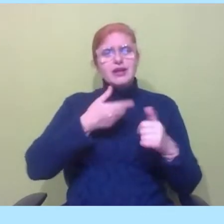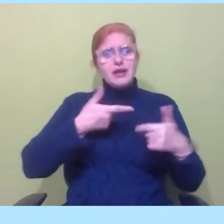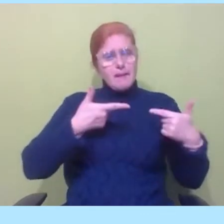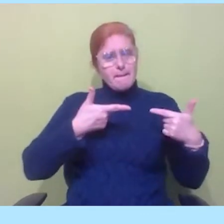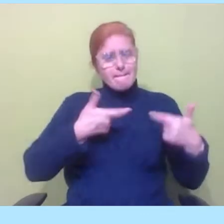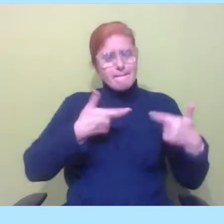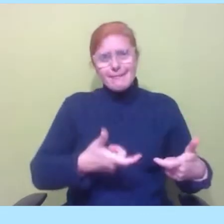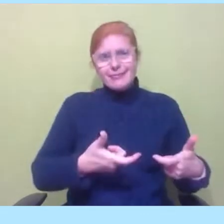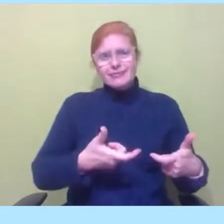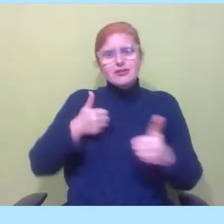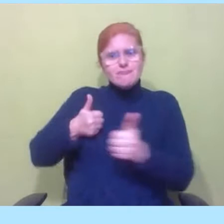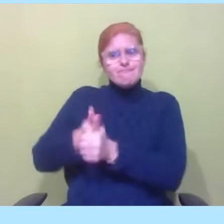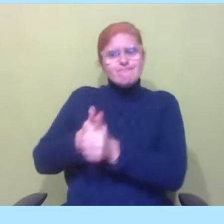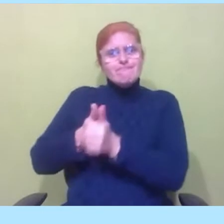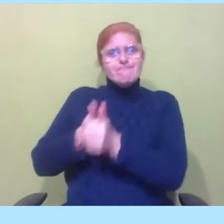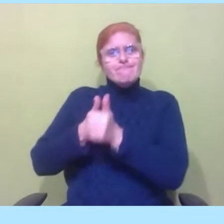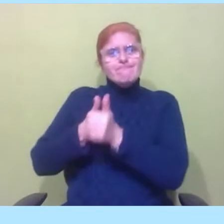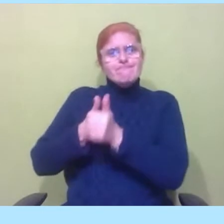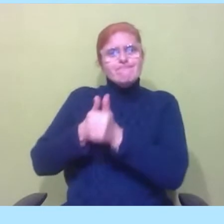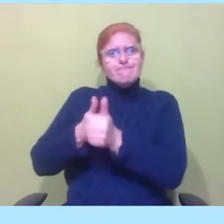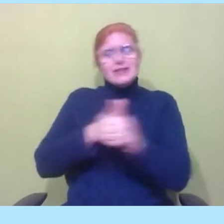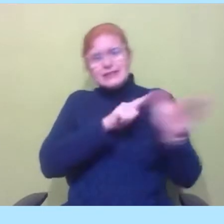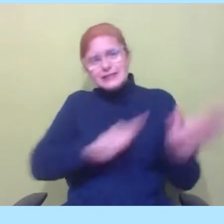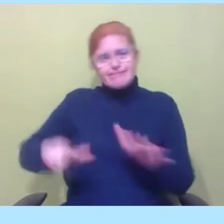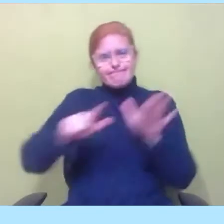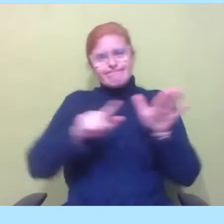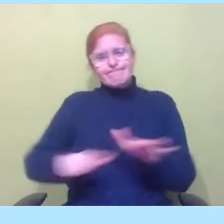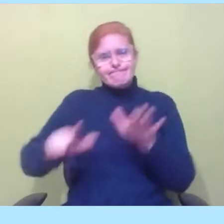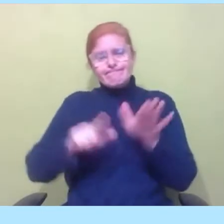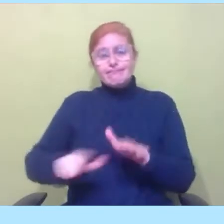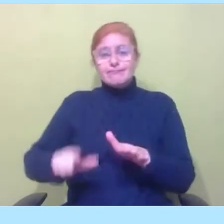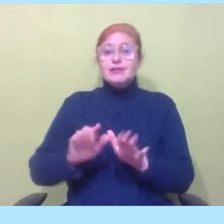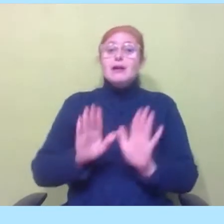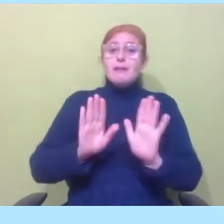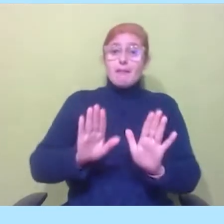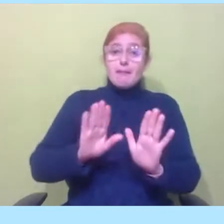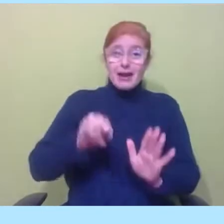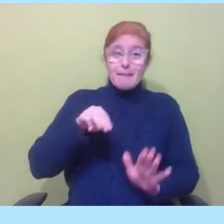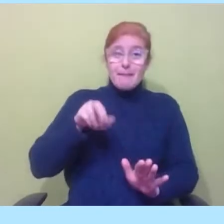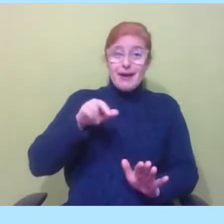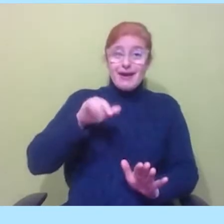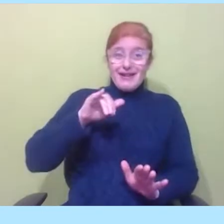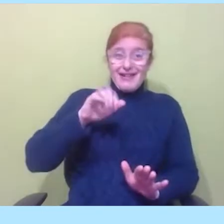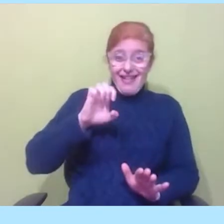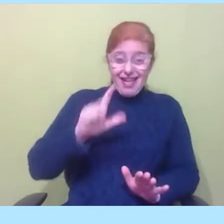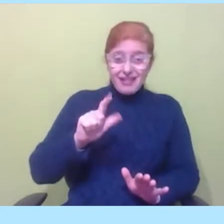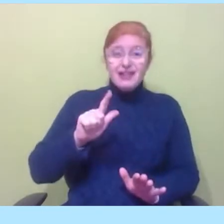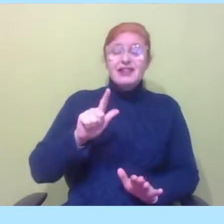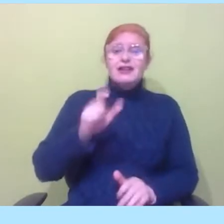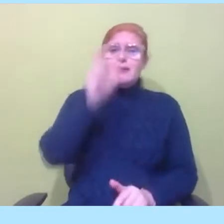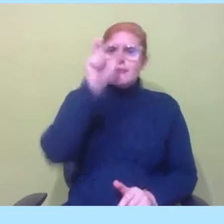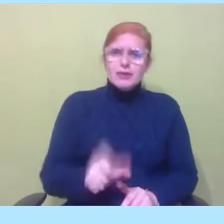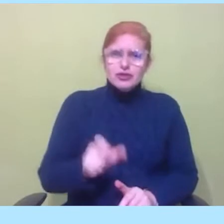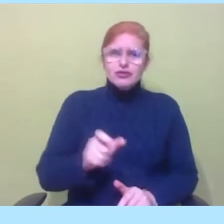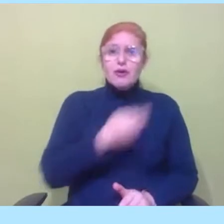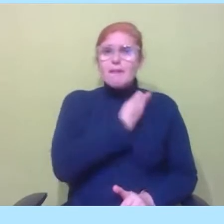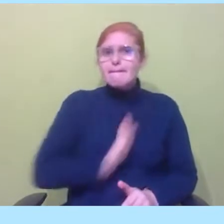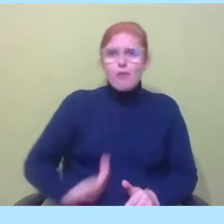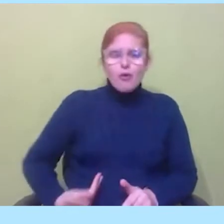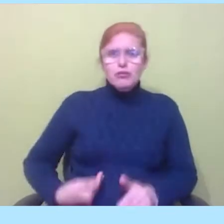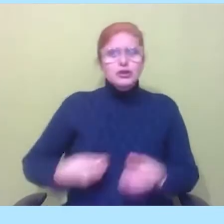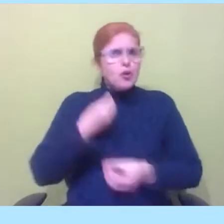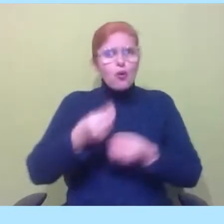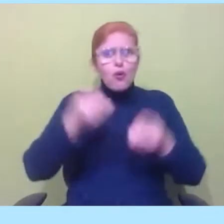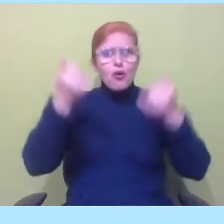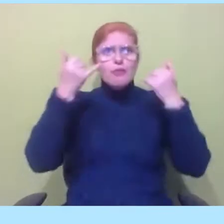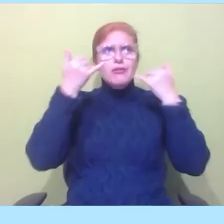dela, é uma figura pública, né? Como que a gente pode tentar evitar essa divulgação, né? A